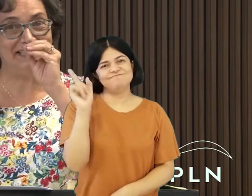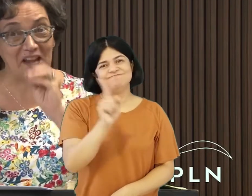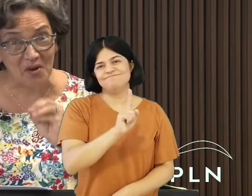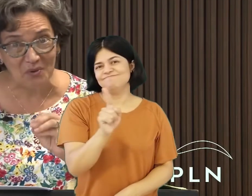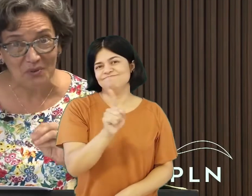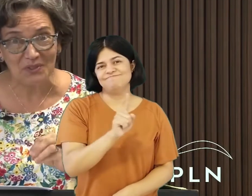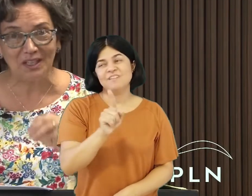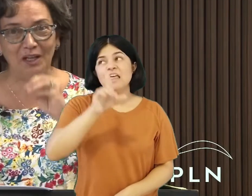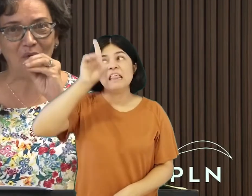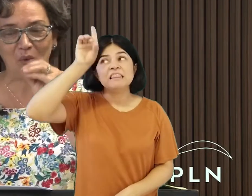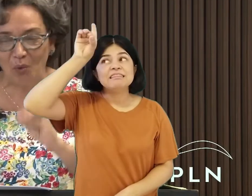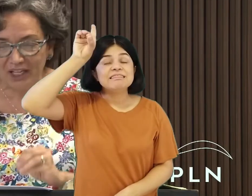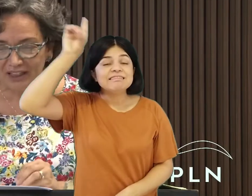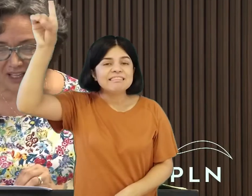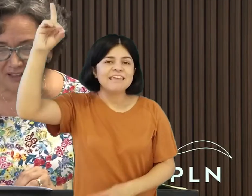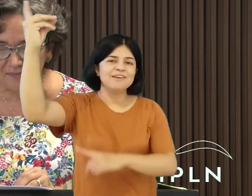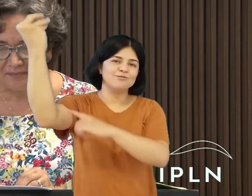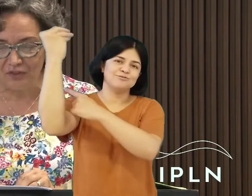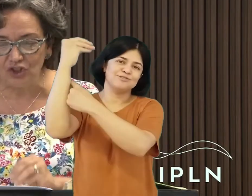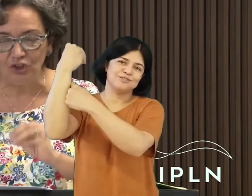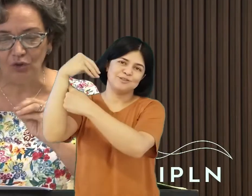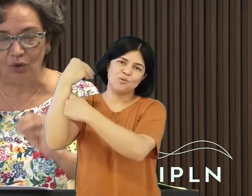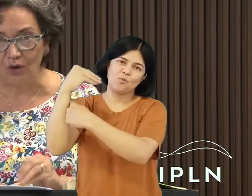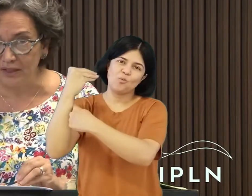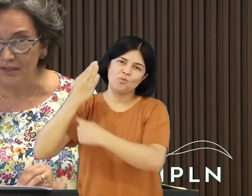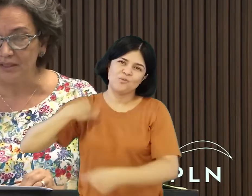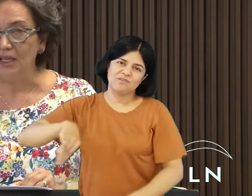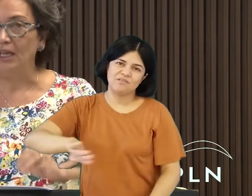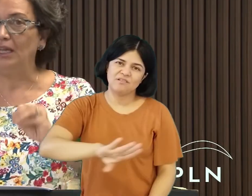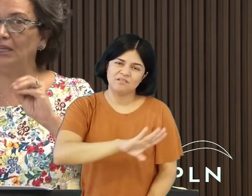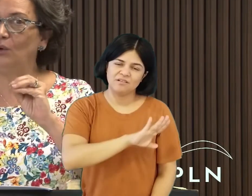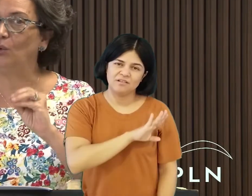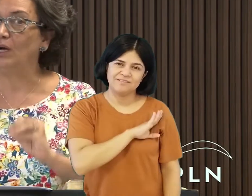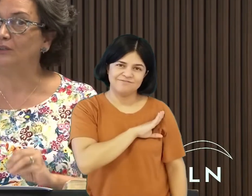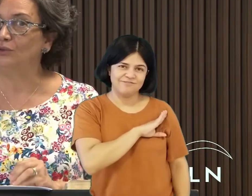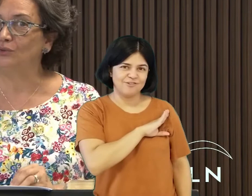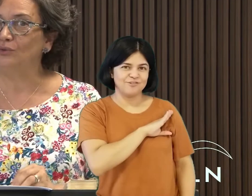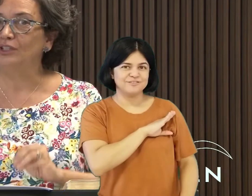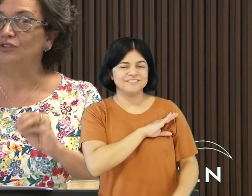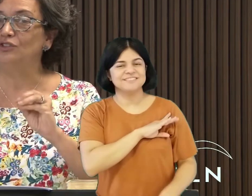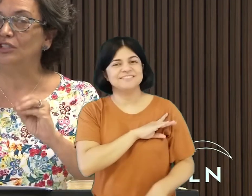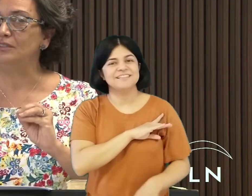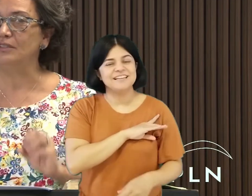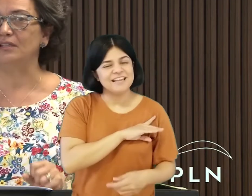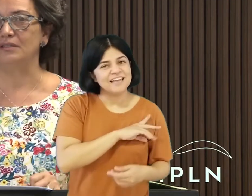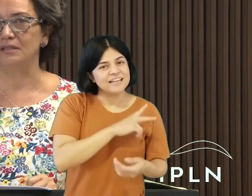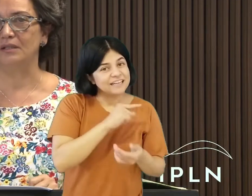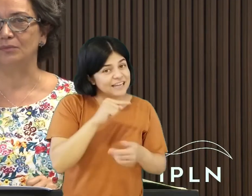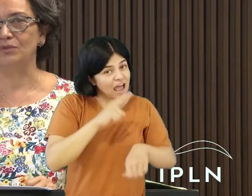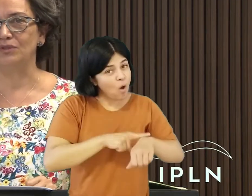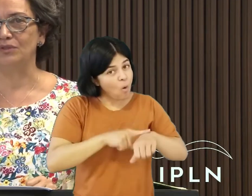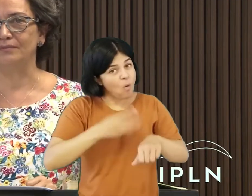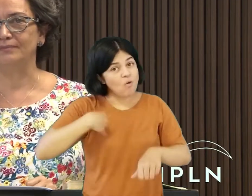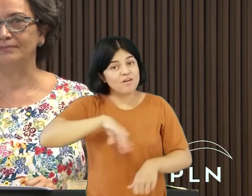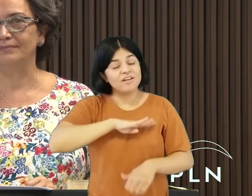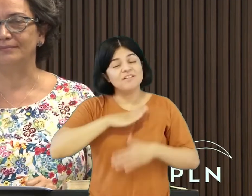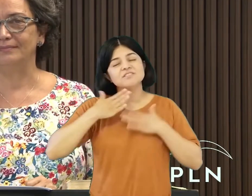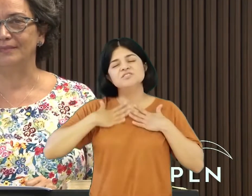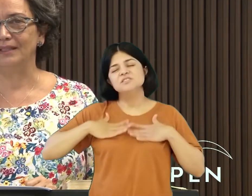é Deus quem cuida de nós enquanto